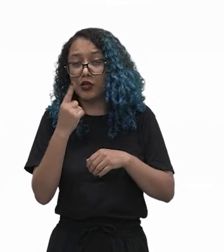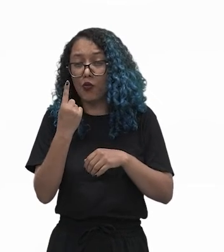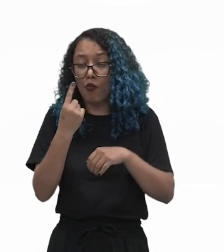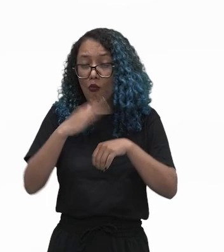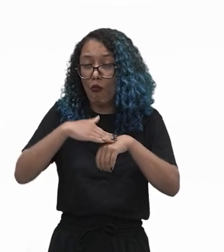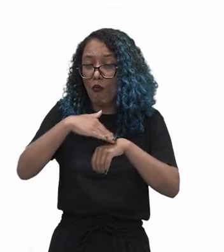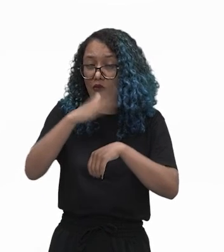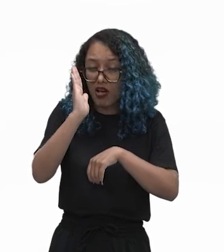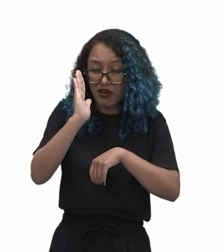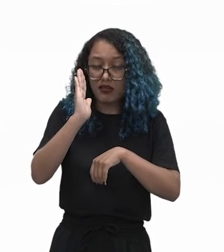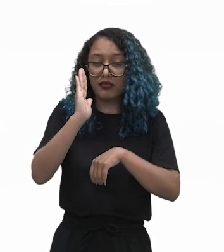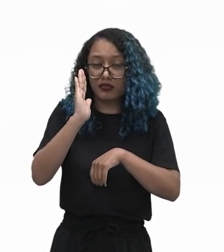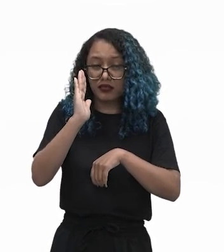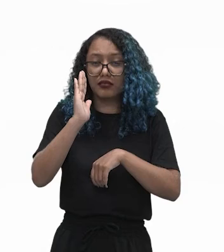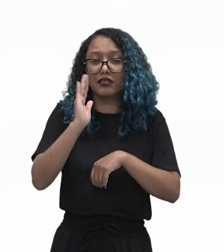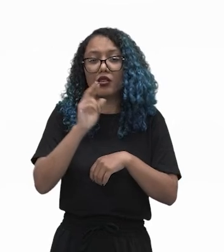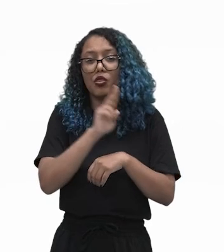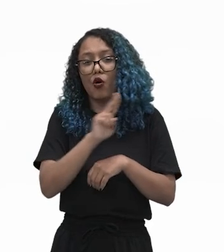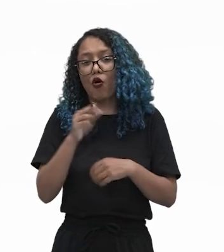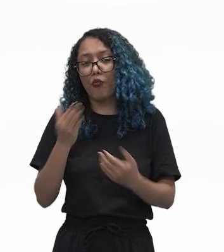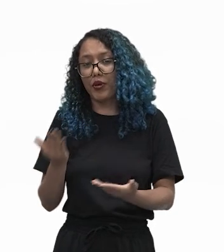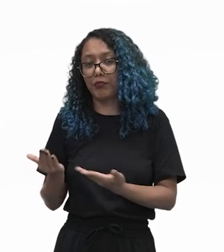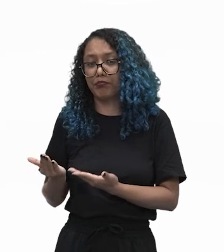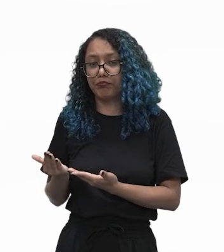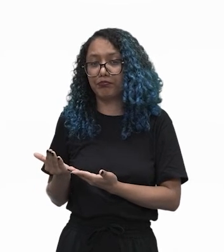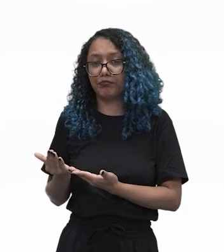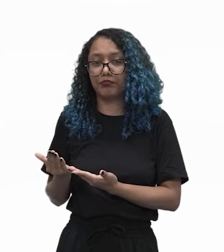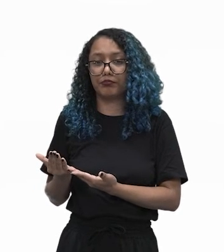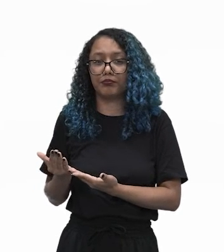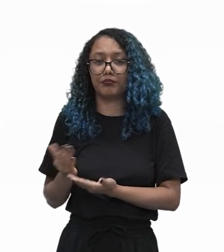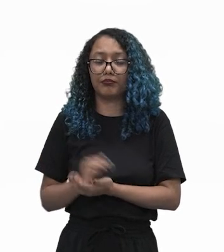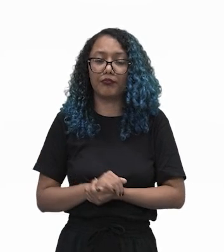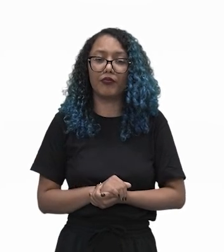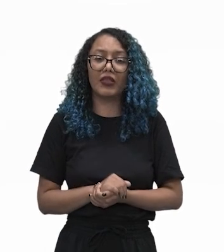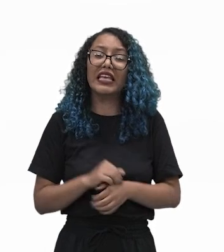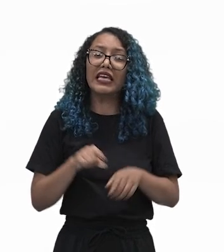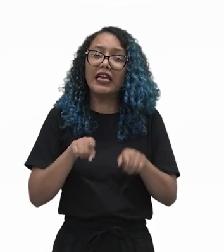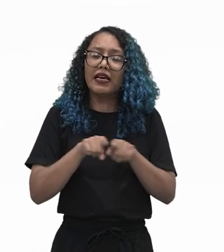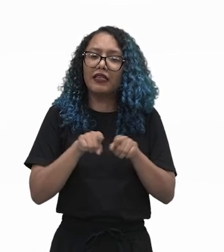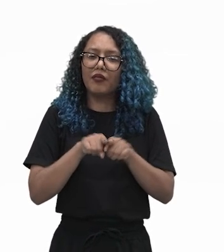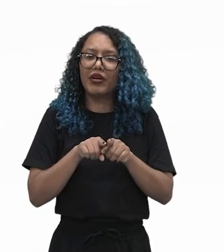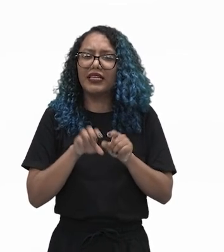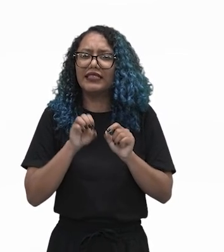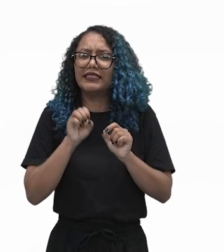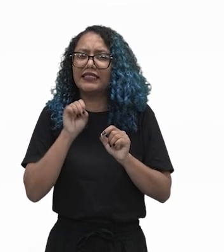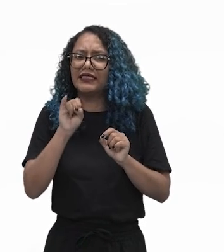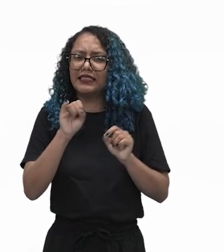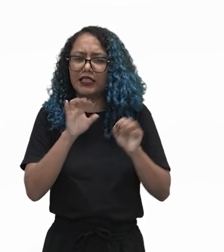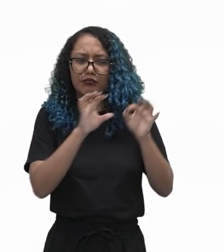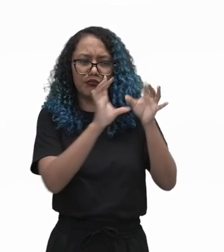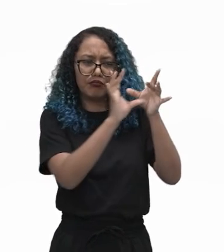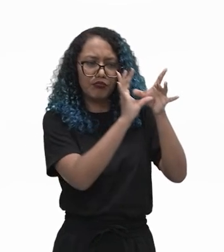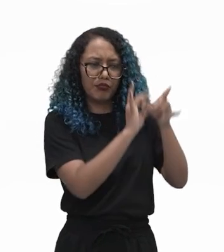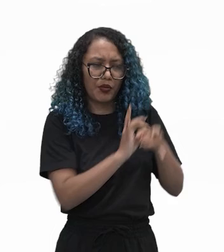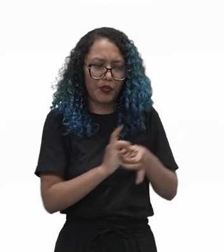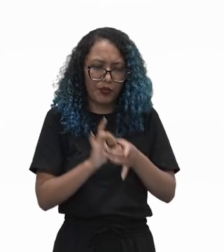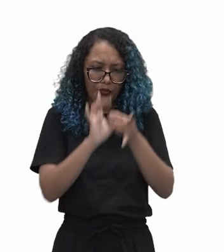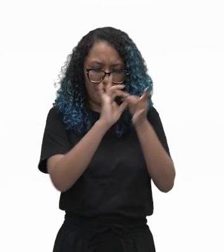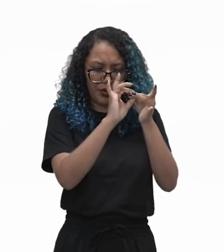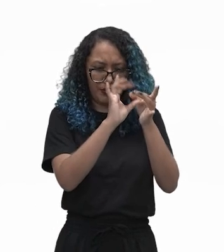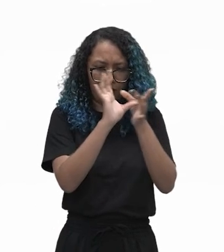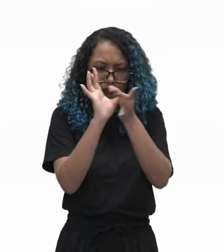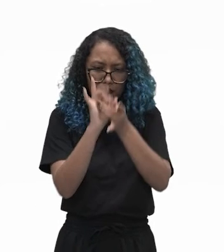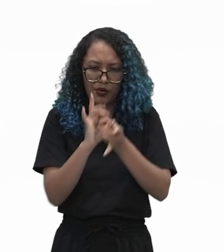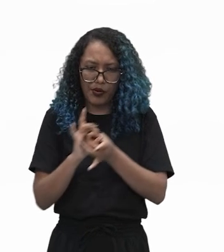ela passa a ser chamada de polinuclear. Se esses núcleos eles estão separados, ou seja, esse núcleo